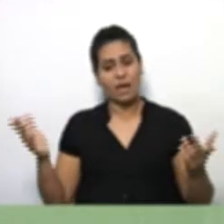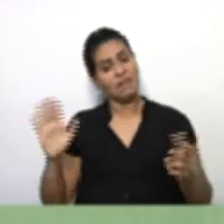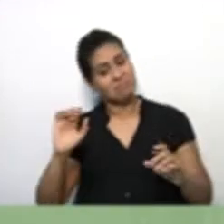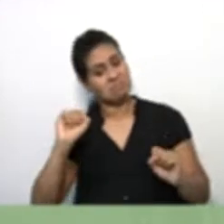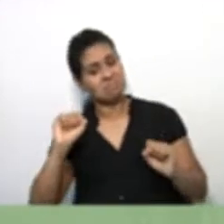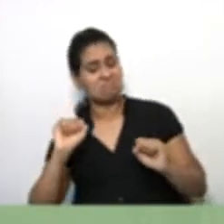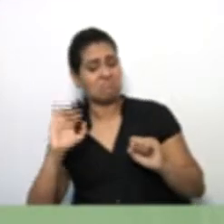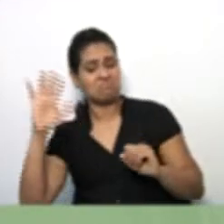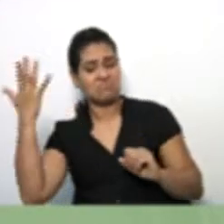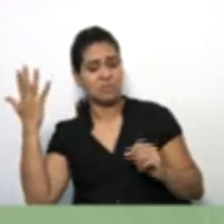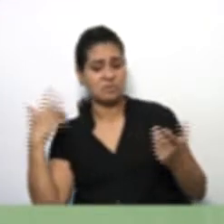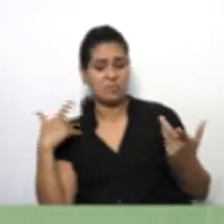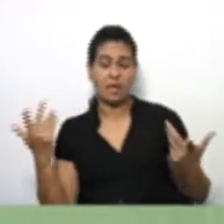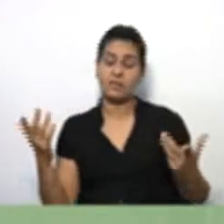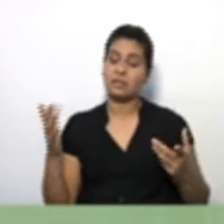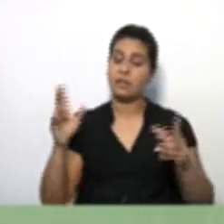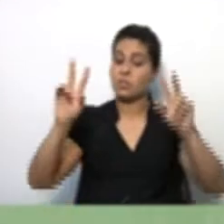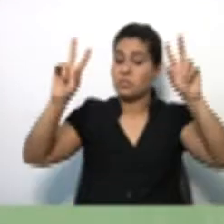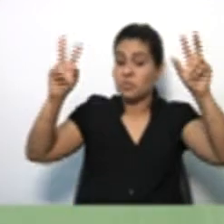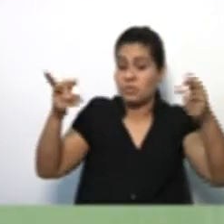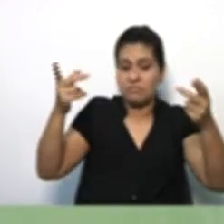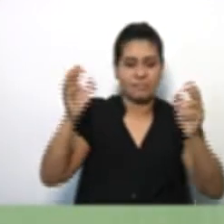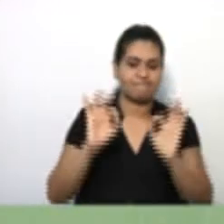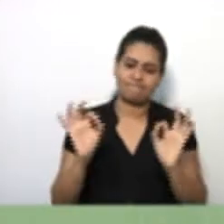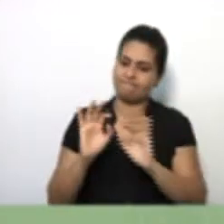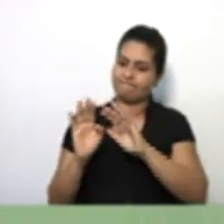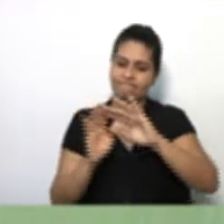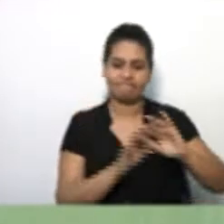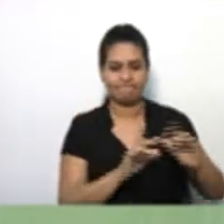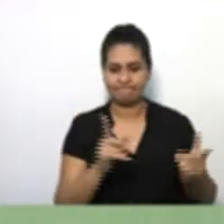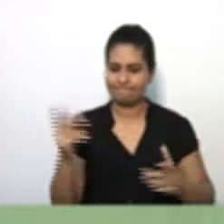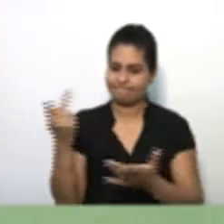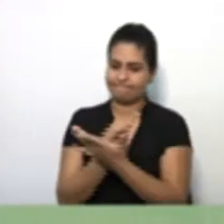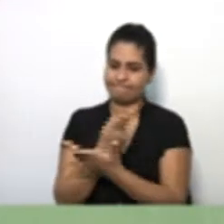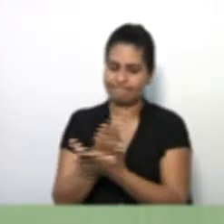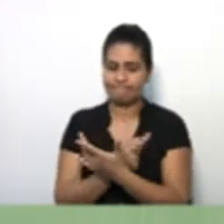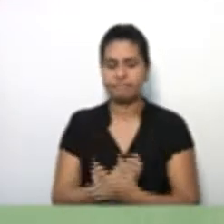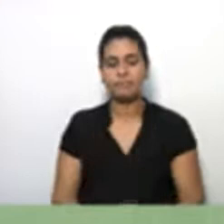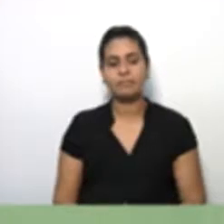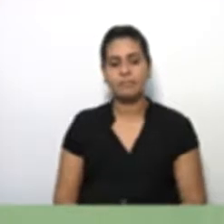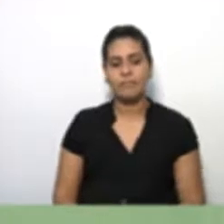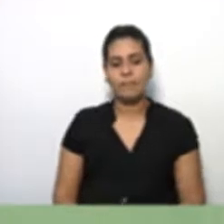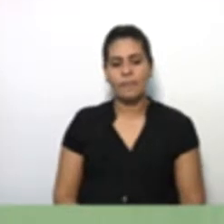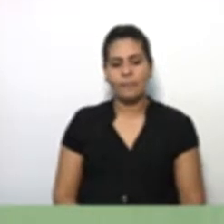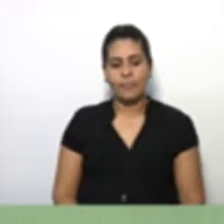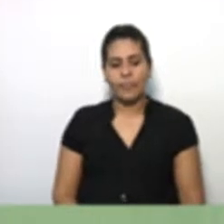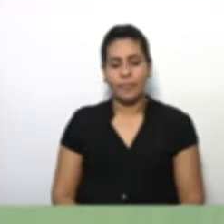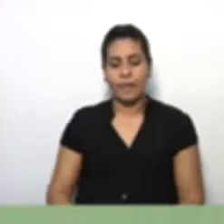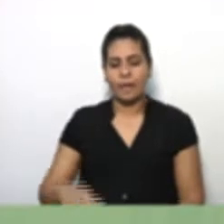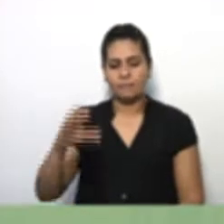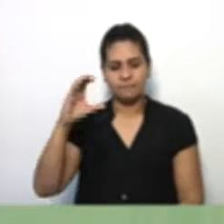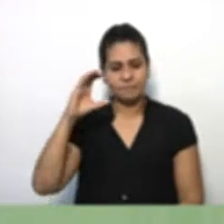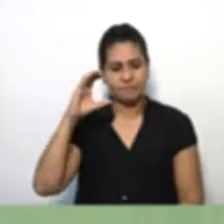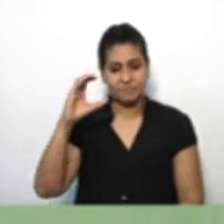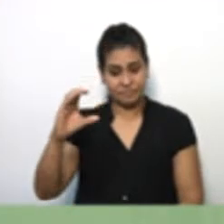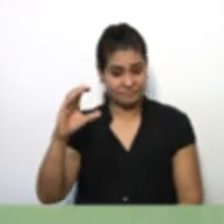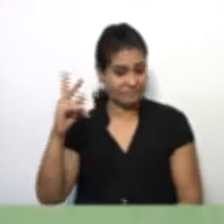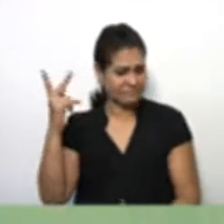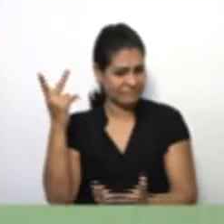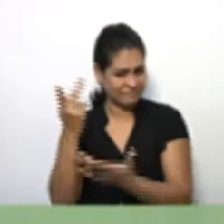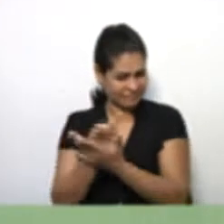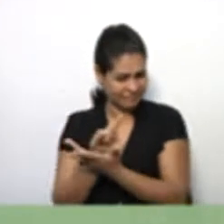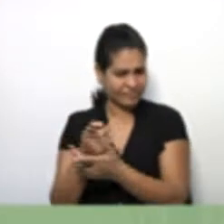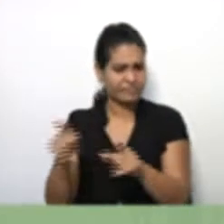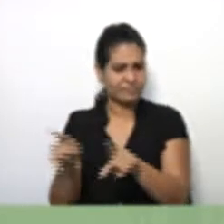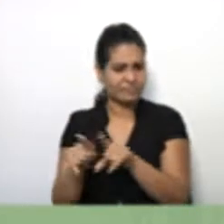consegue, mas não no tema que nós estamos falando. Vamos ver por que que a letra C está errada, hein? Letra C está errada por quê? É a forma mais